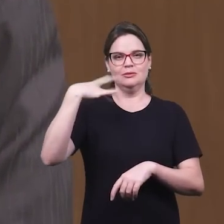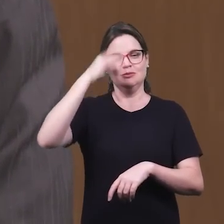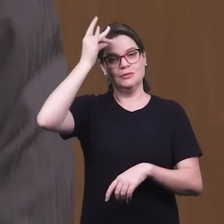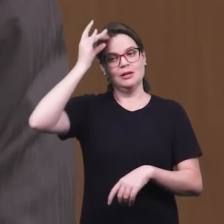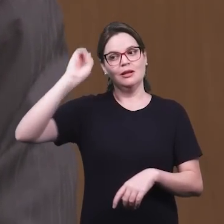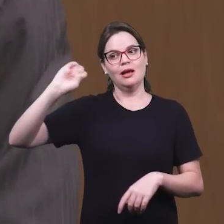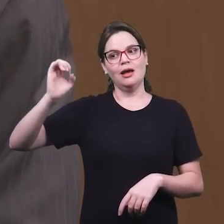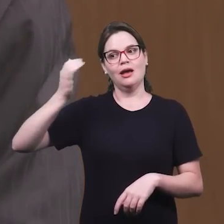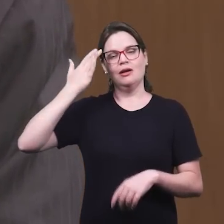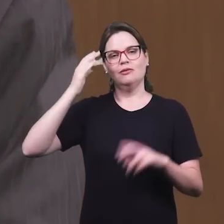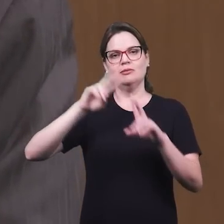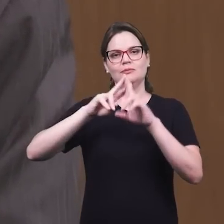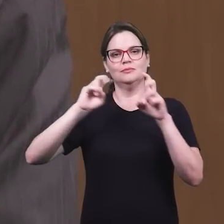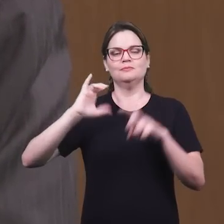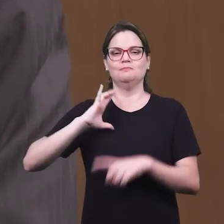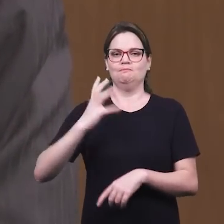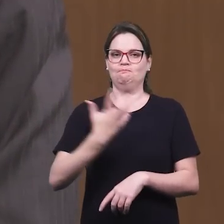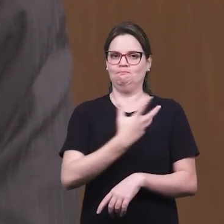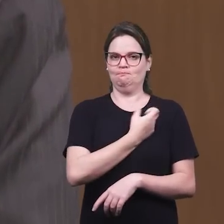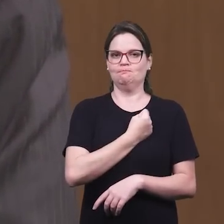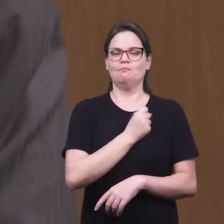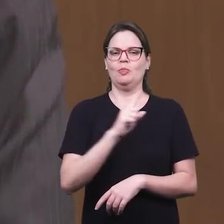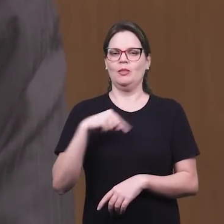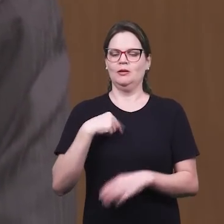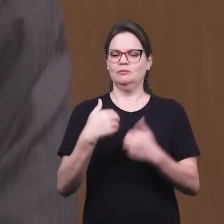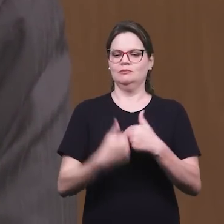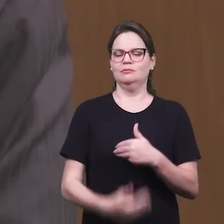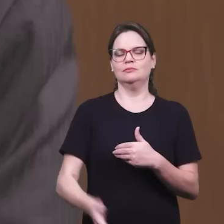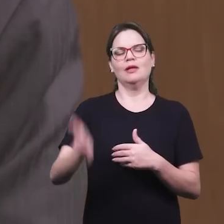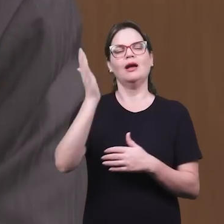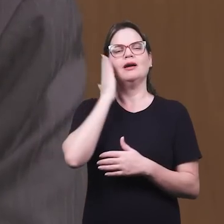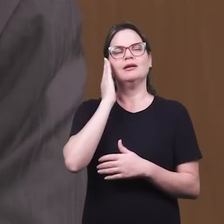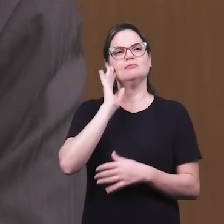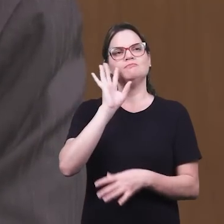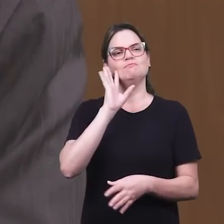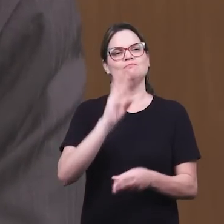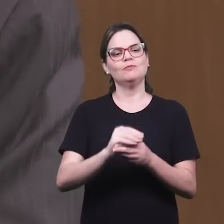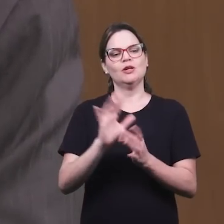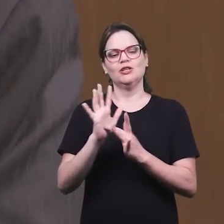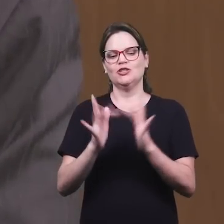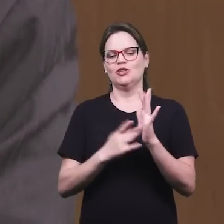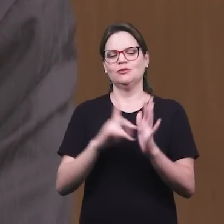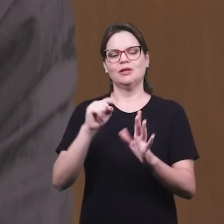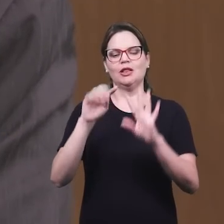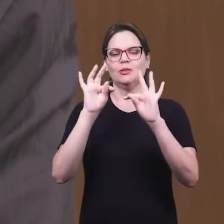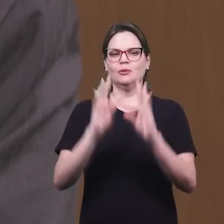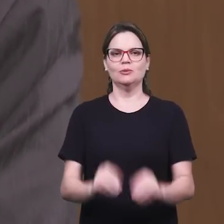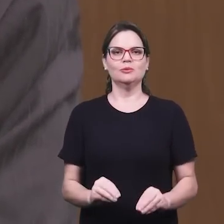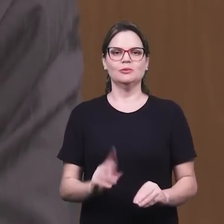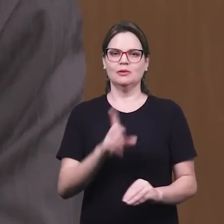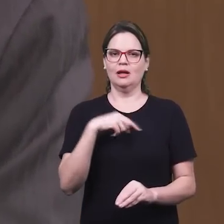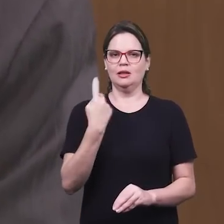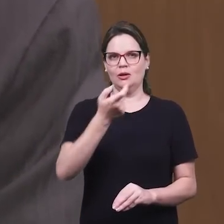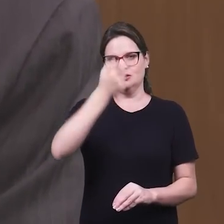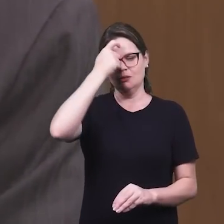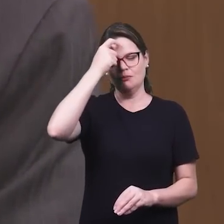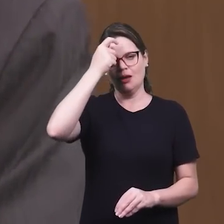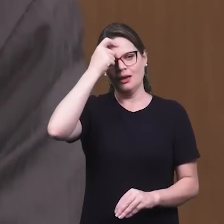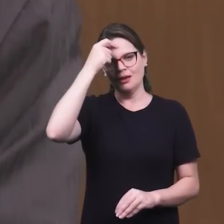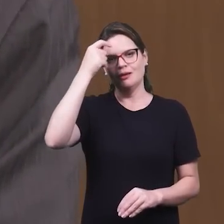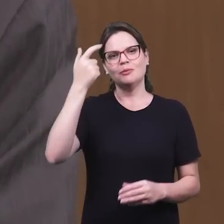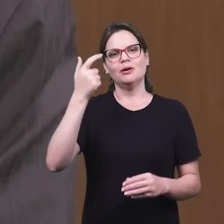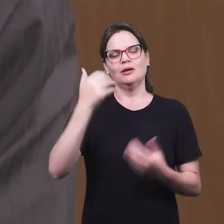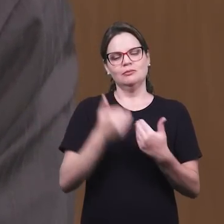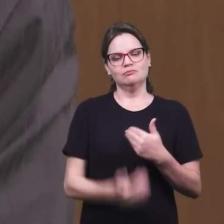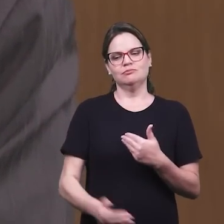Salvador, nós passamos a entender que ele é tudo que nós precisamos. Nossa mente passa a viver